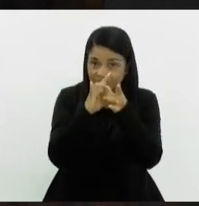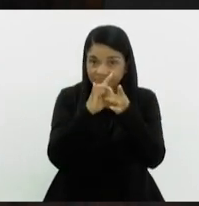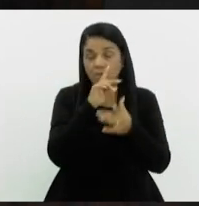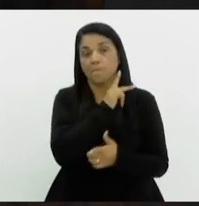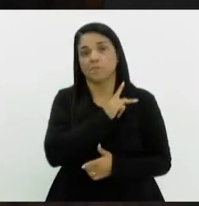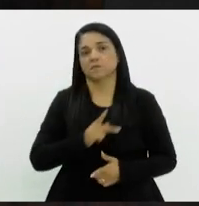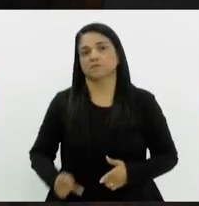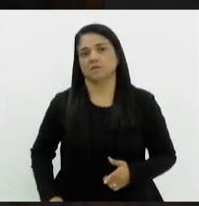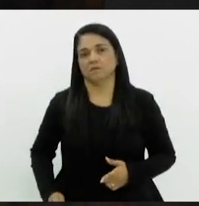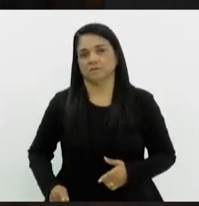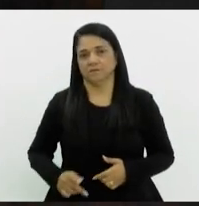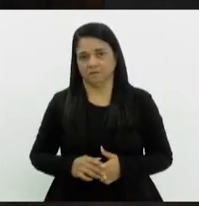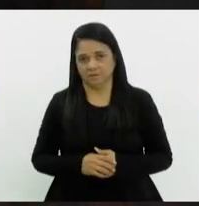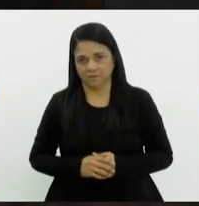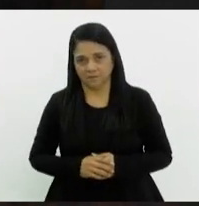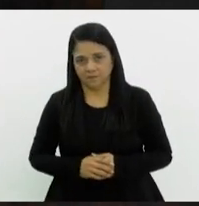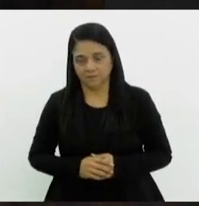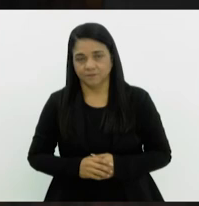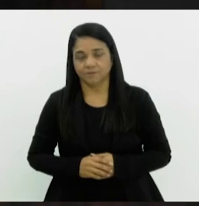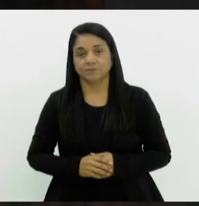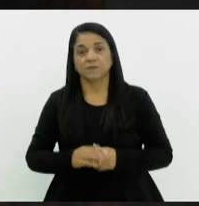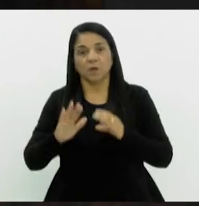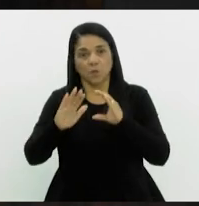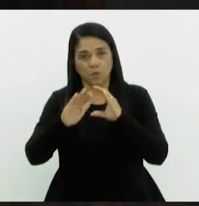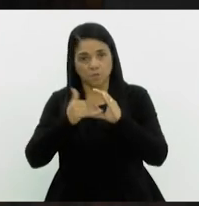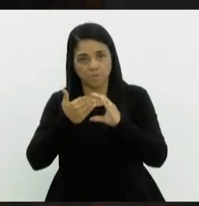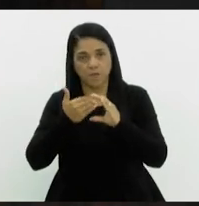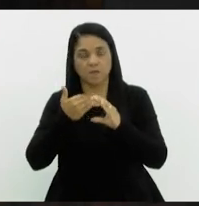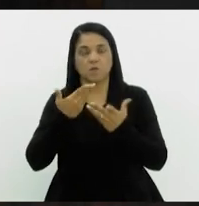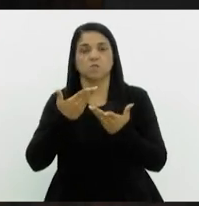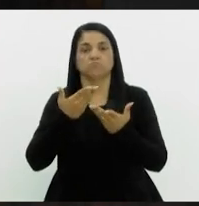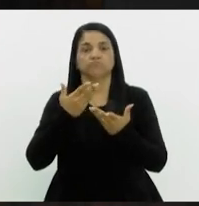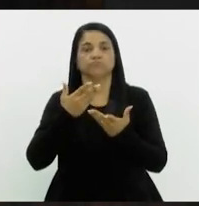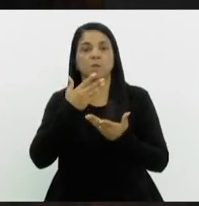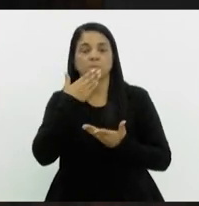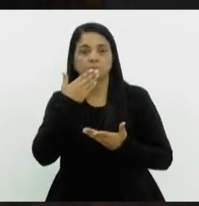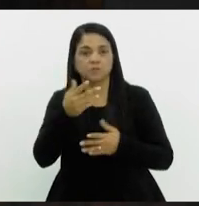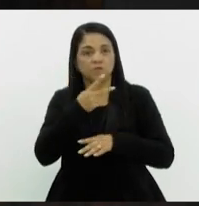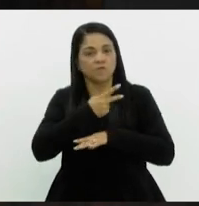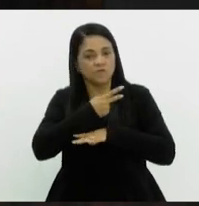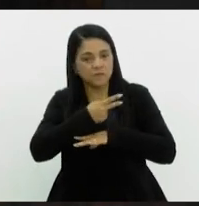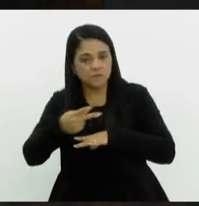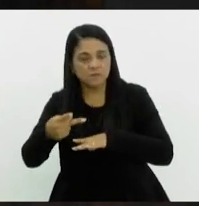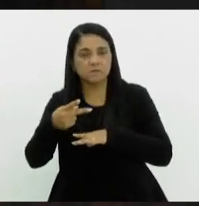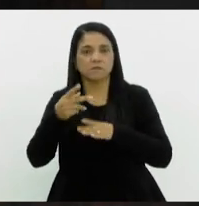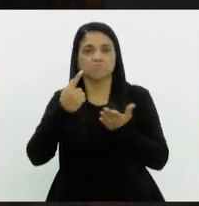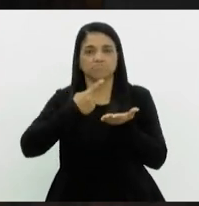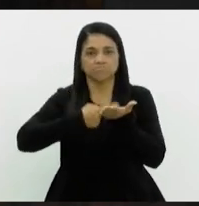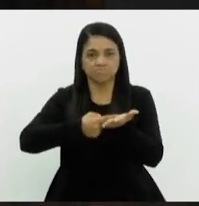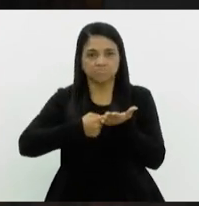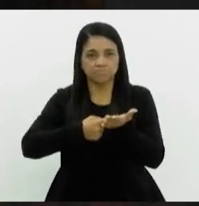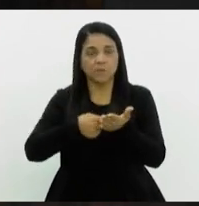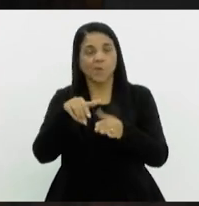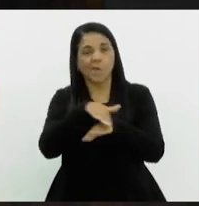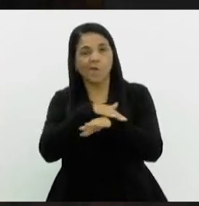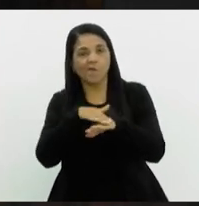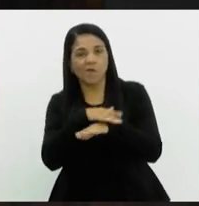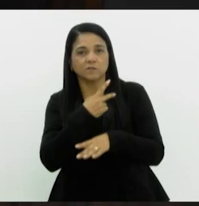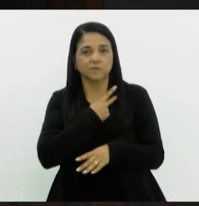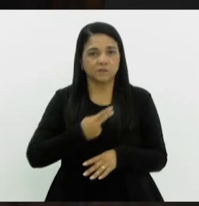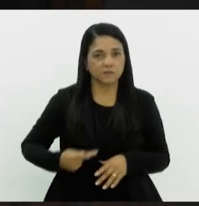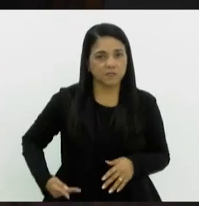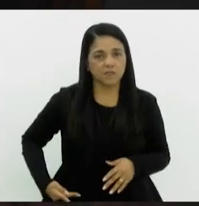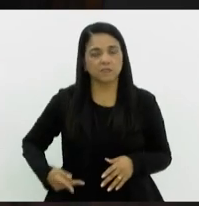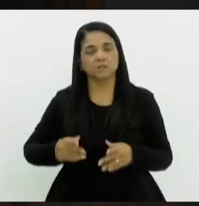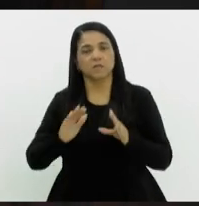presidência da Casa. Por isso, o e-mail oficial para o pedido de visitas, agendamentos, conversa com o nosso presidente,